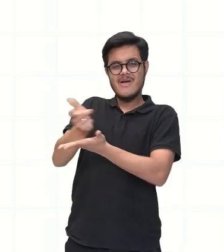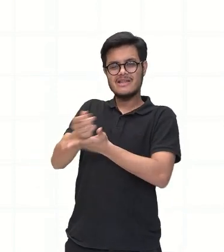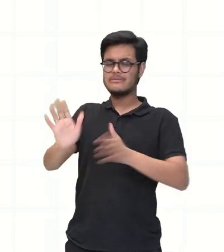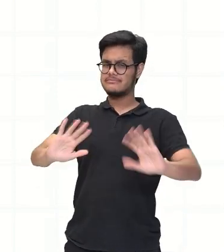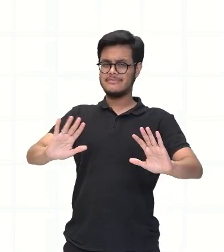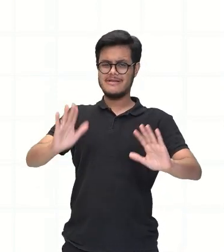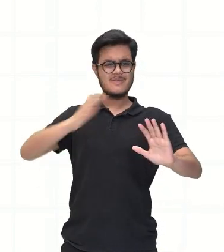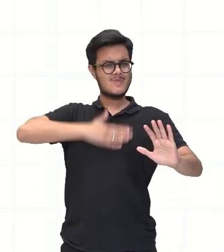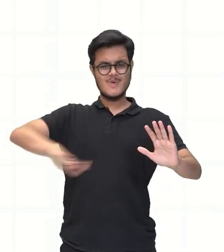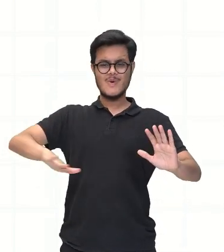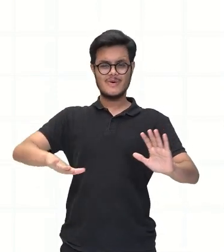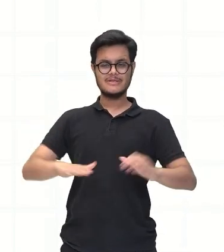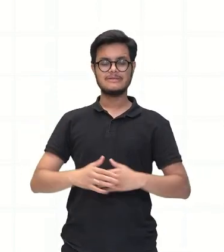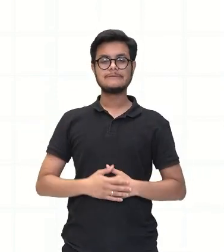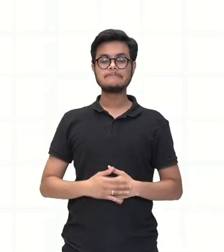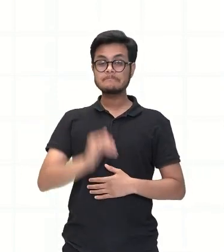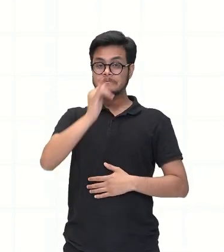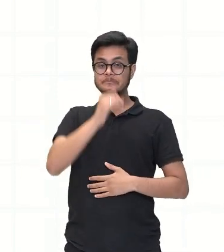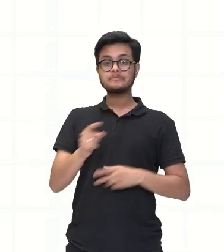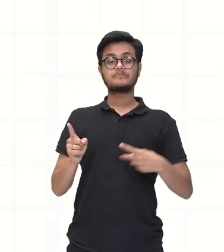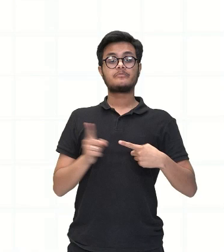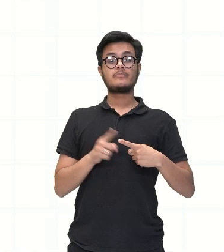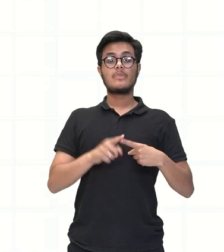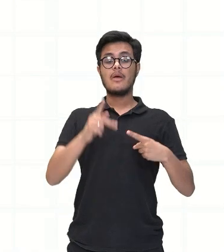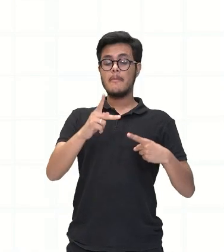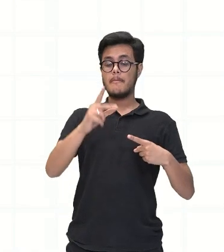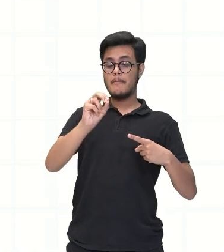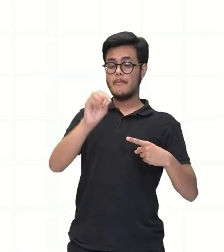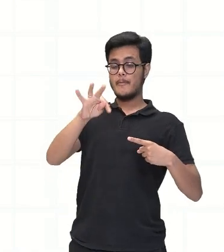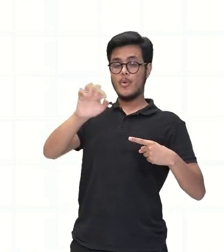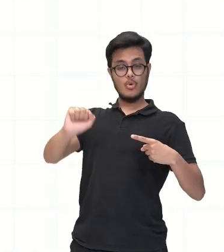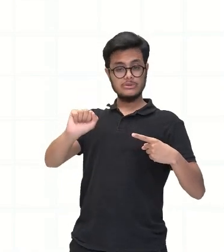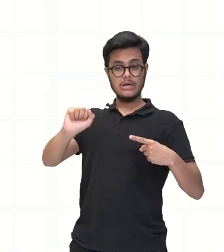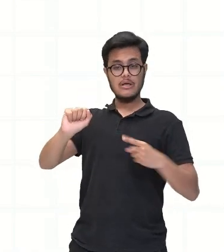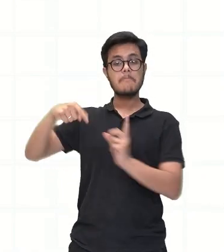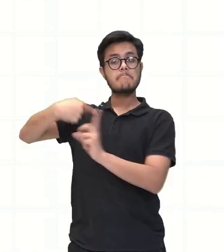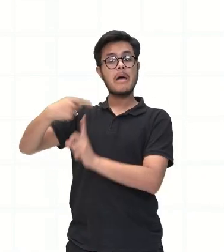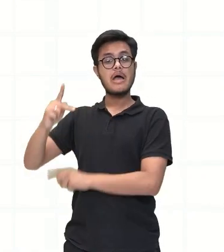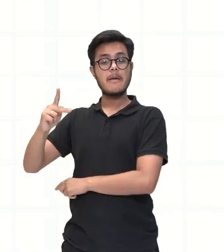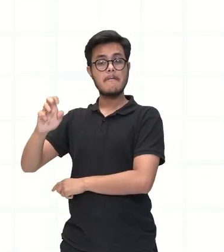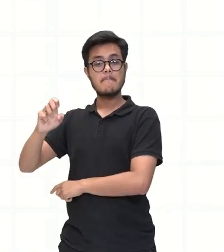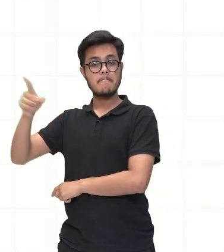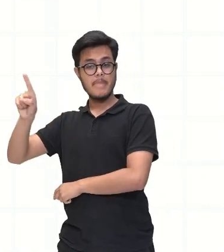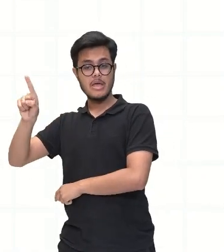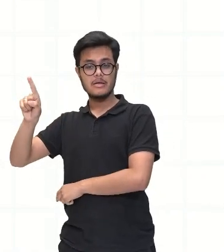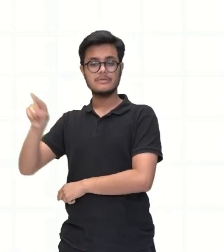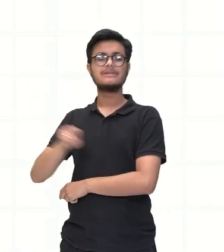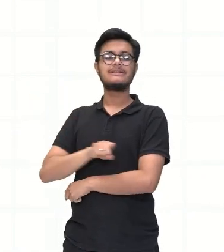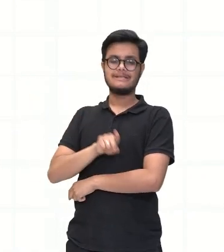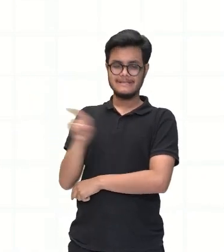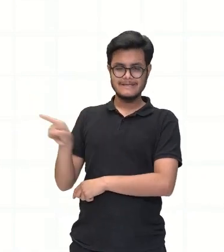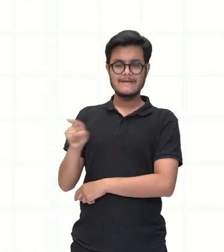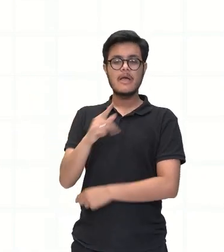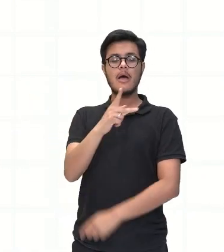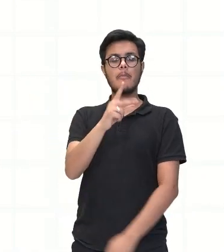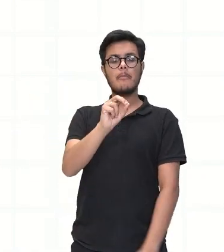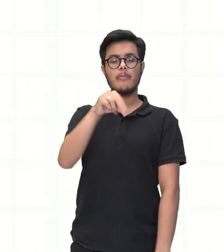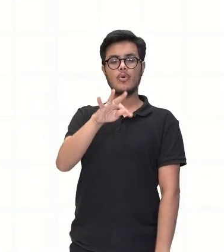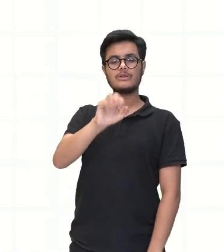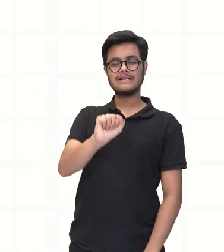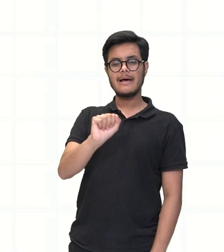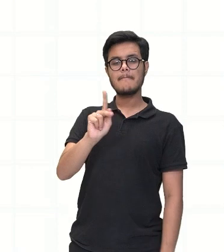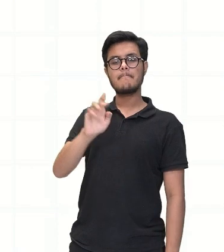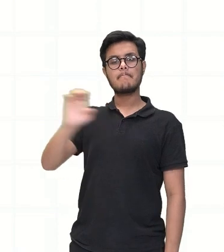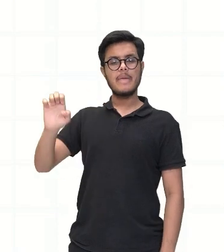aqui. Pontapé. Juntando o ponta mais o pé. Vai virar a palavra pontapé, não é isso? O